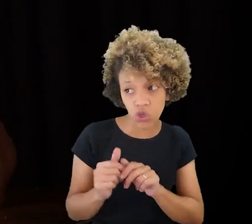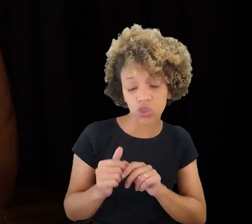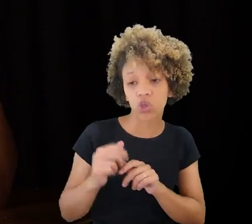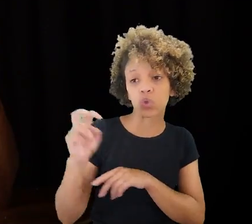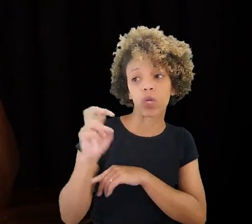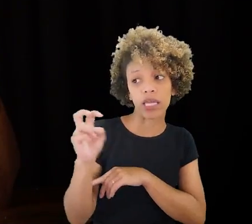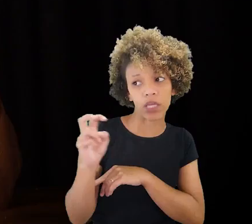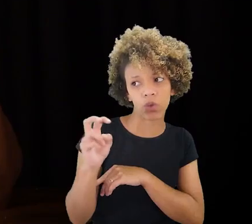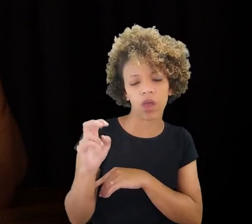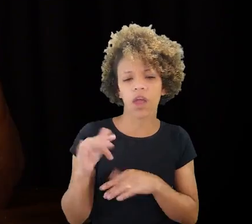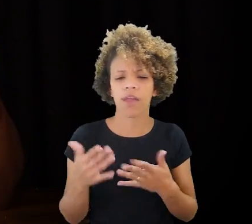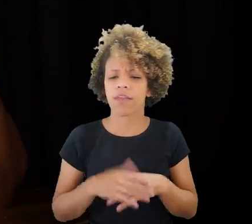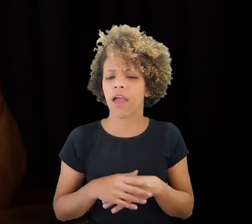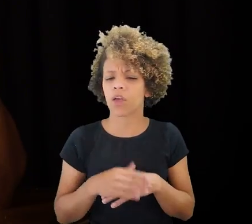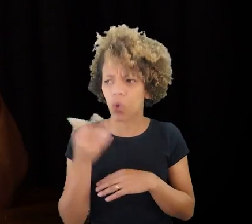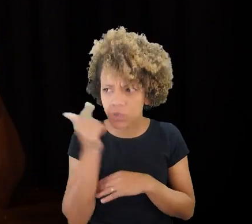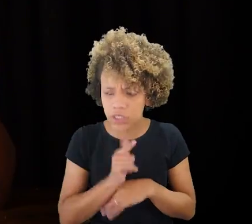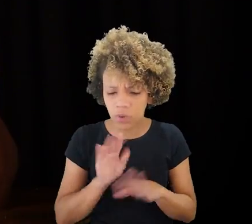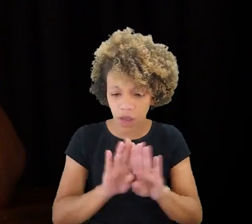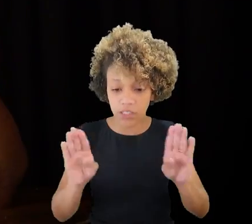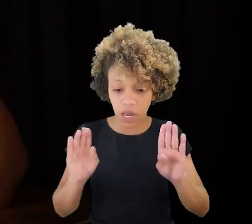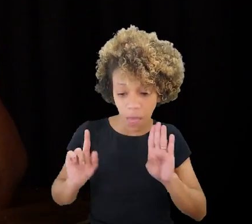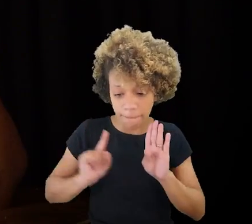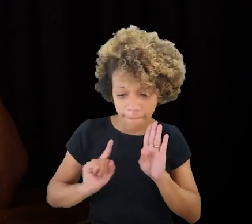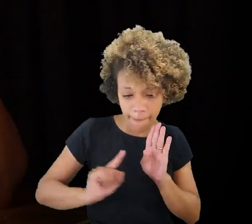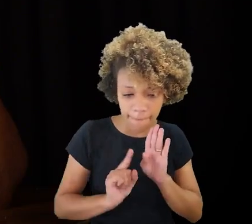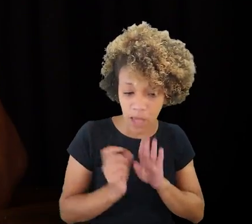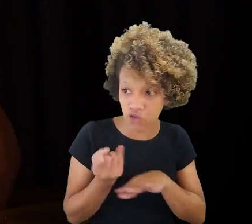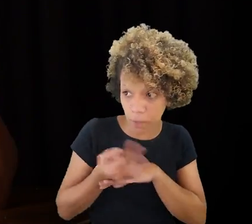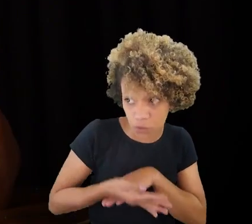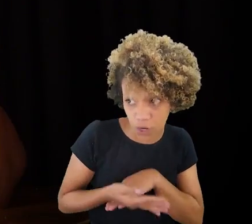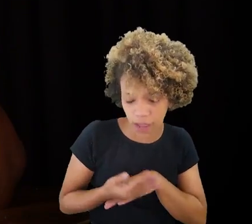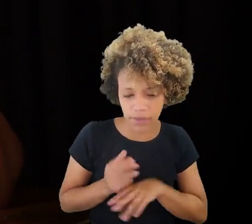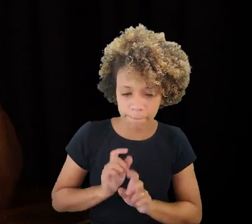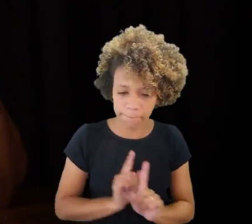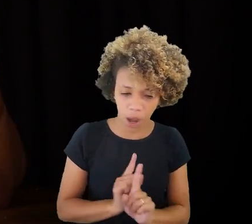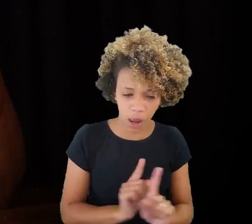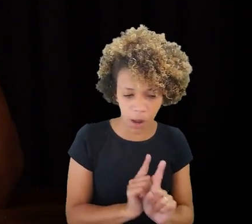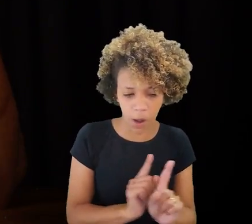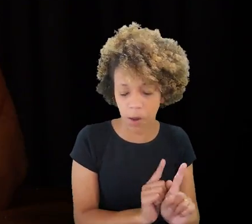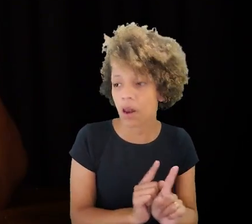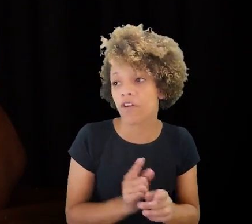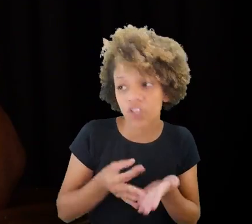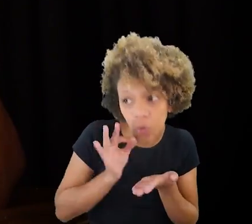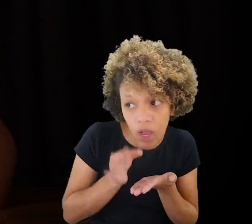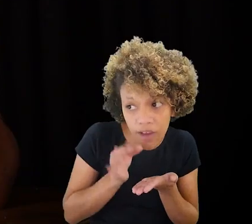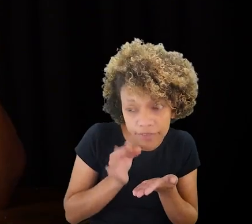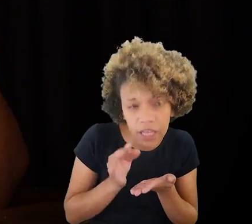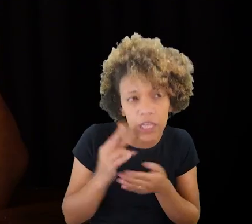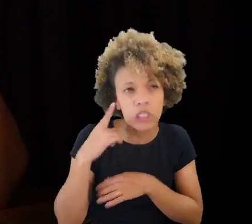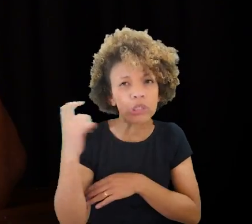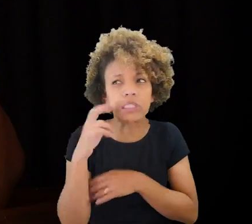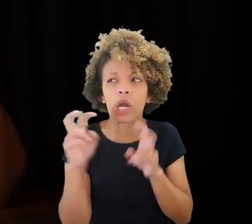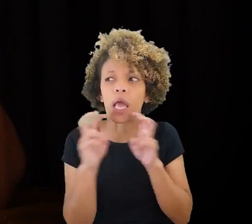mundo no quinto andar aí a minha cé eles conseguiu abrir aí nós desceu de madrugada né desci lá pra minha cé não tinha morr nó tava fazendo um café lá eu tava